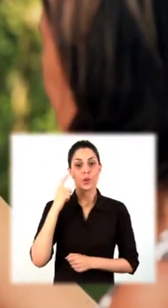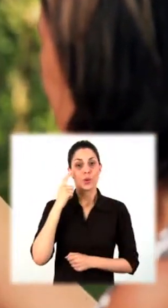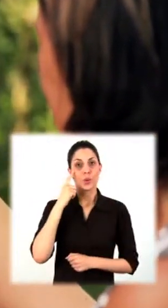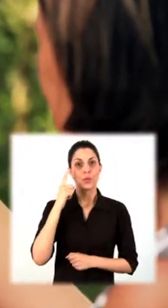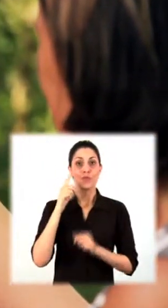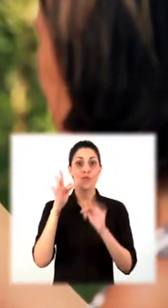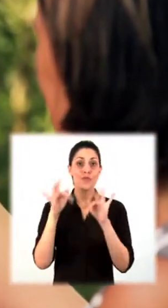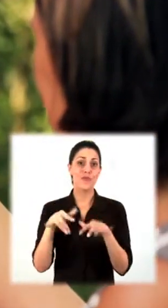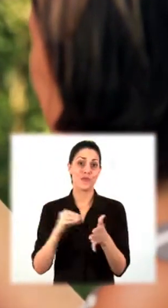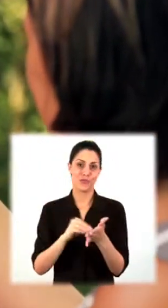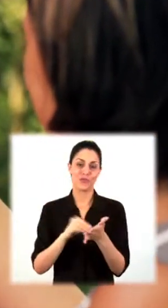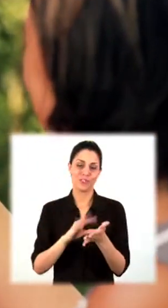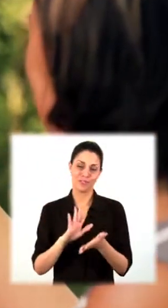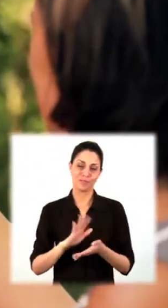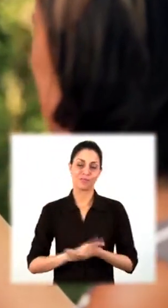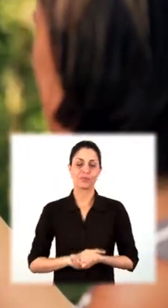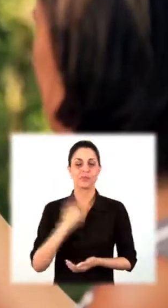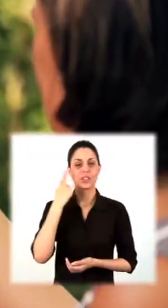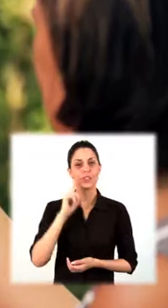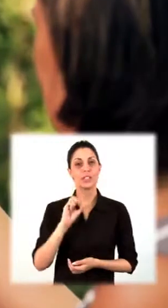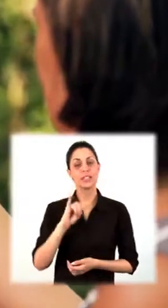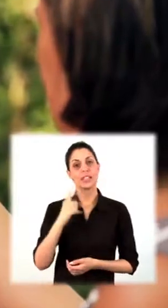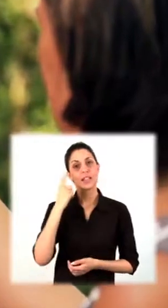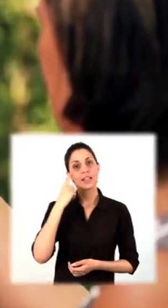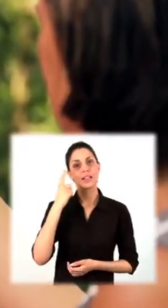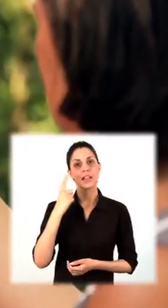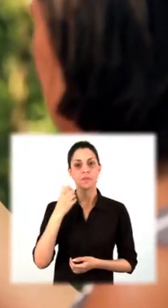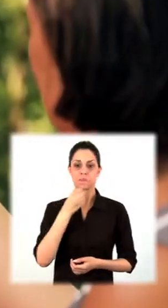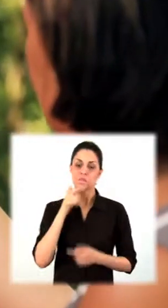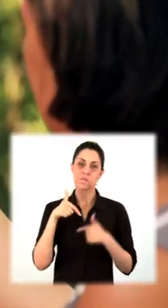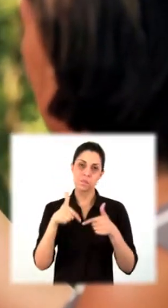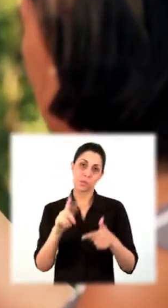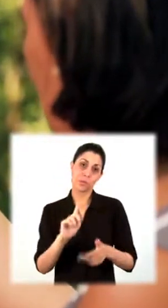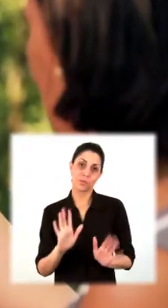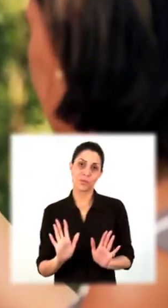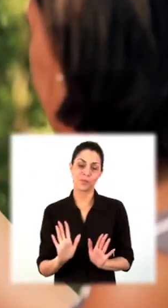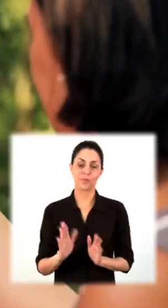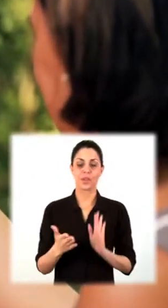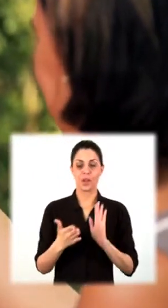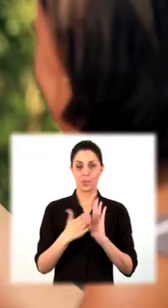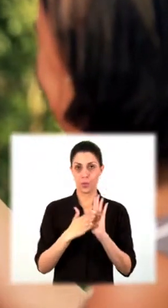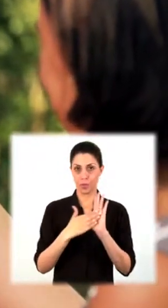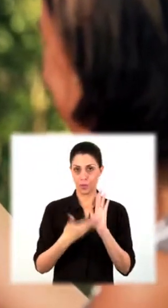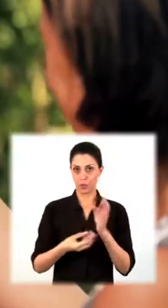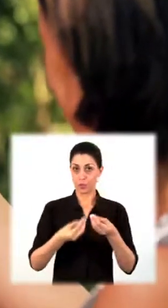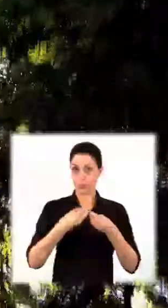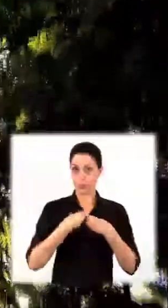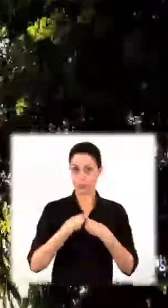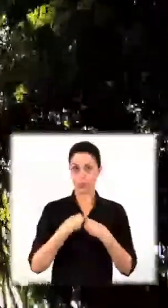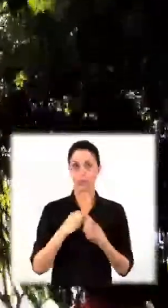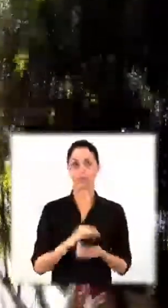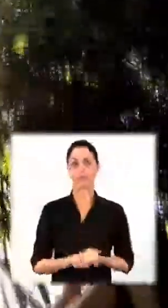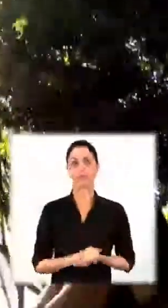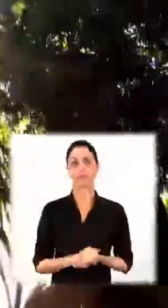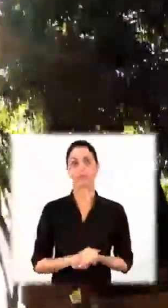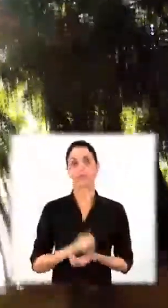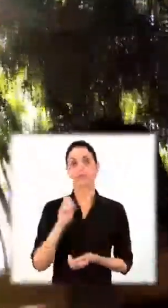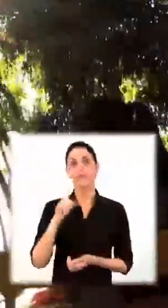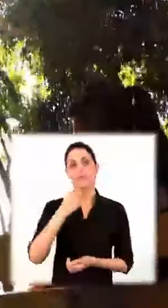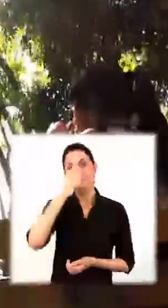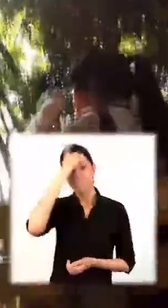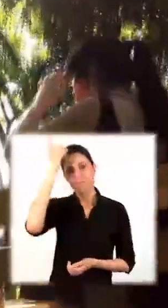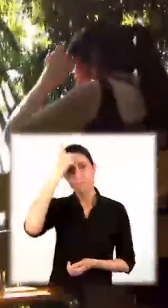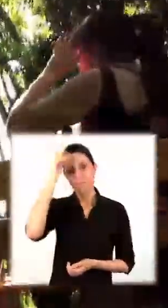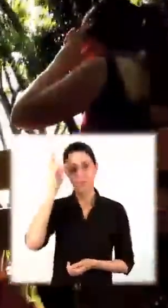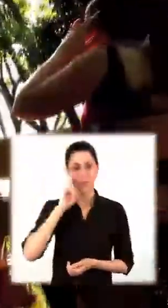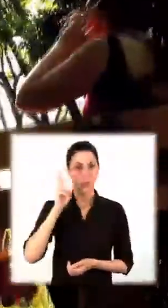não pensei exatamente no final ainda. E não sei também se essa ideia funciona. Então vamos lá. A proposta que me deram é